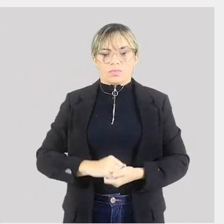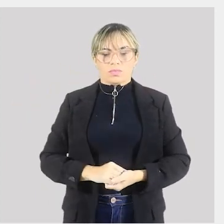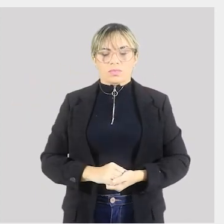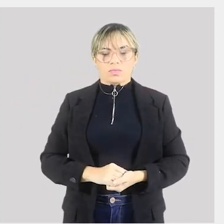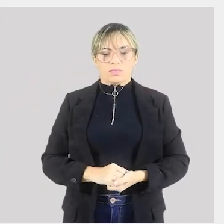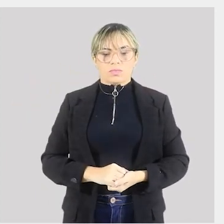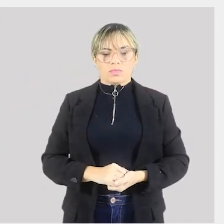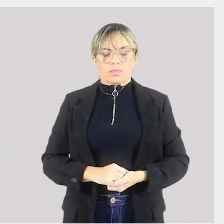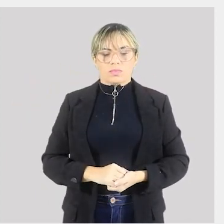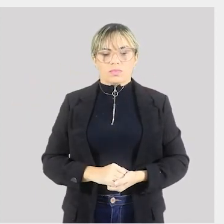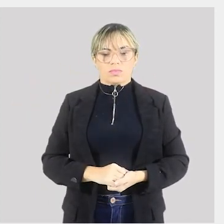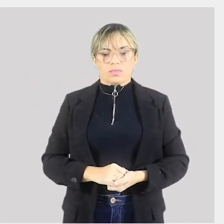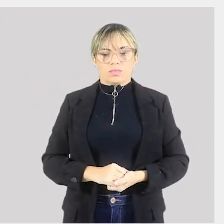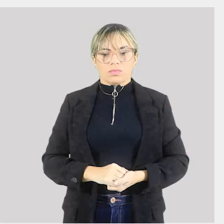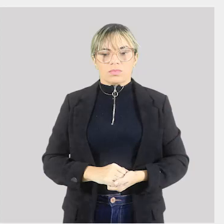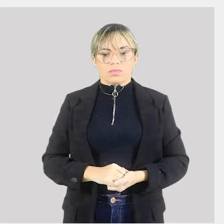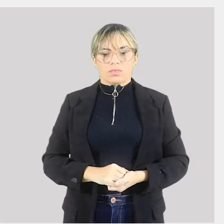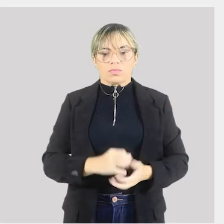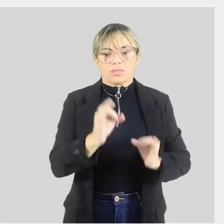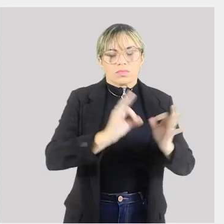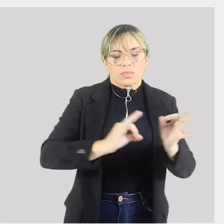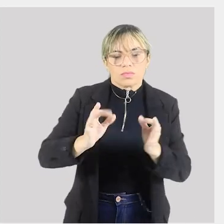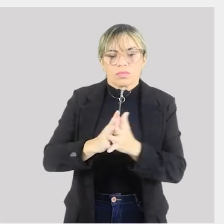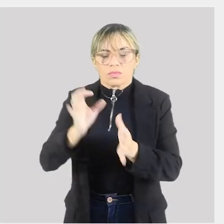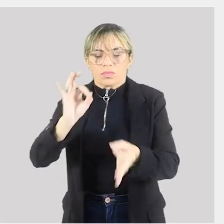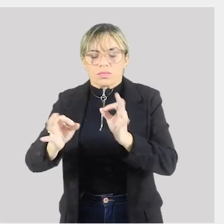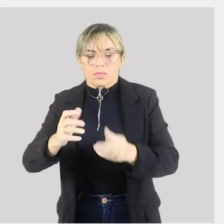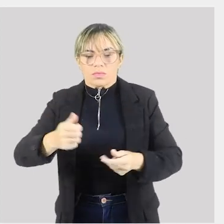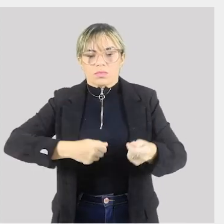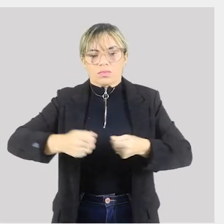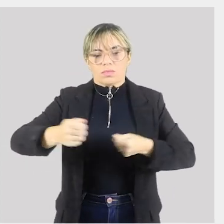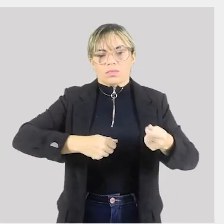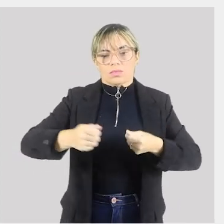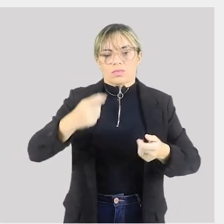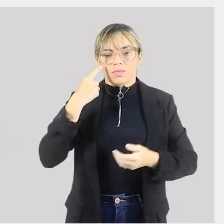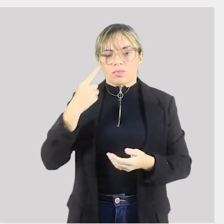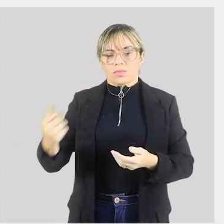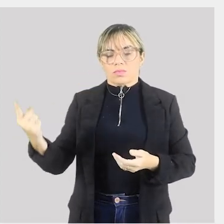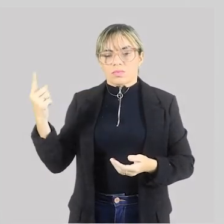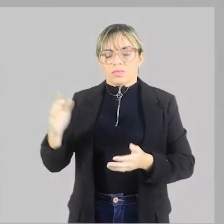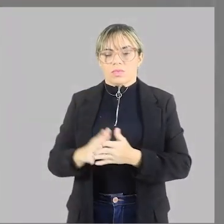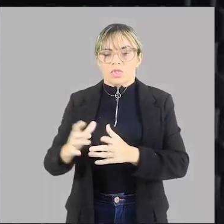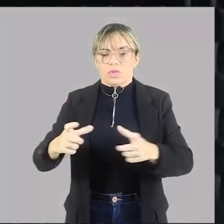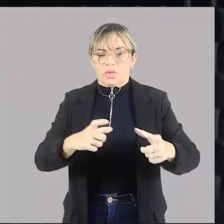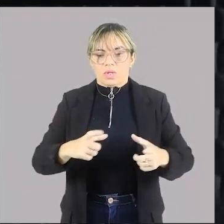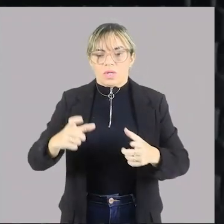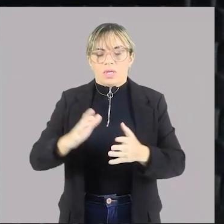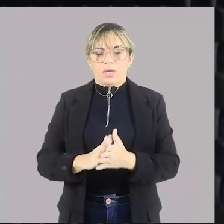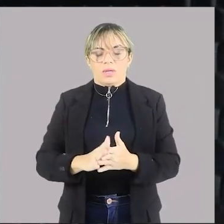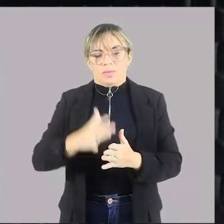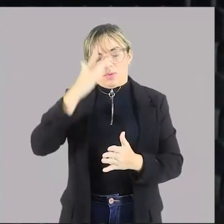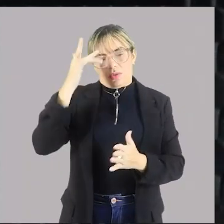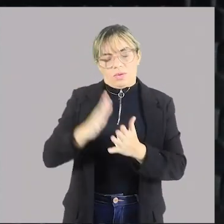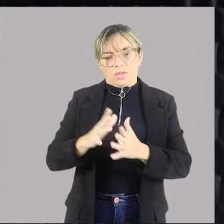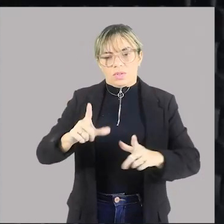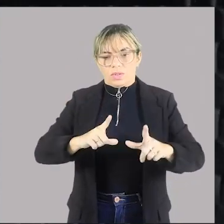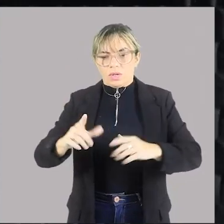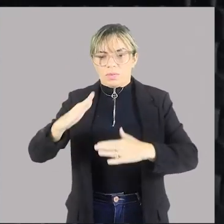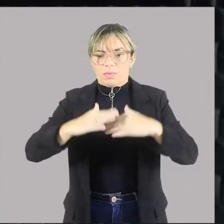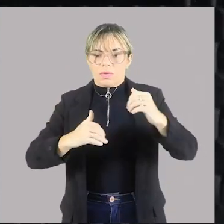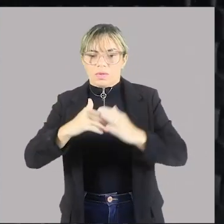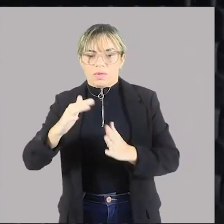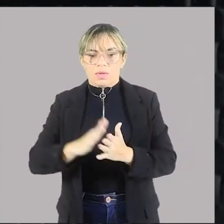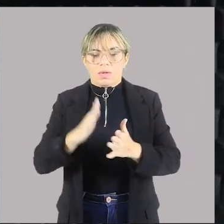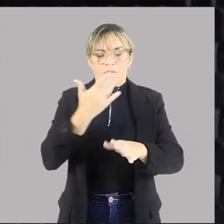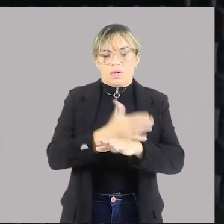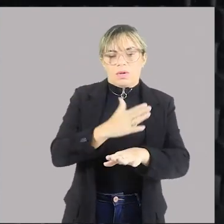princípios, que é chamado de regime jurídico administrativo, e tais princípios regem órgãos, agentes e atividades, certo? Que